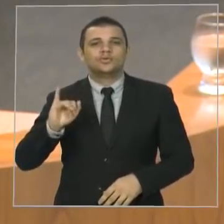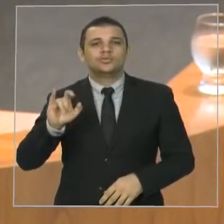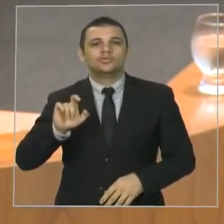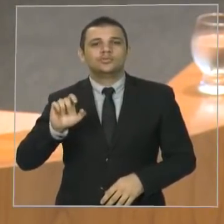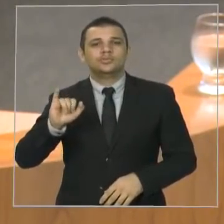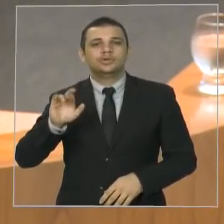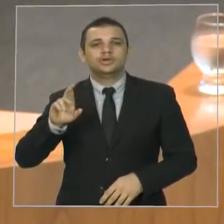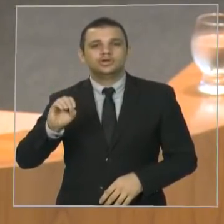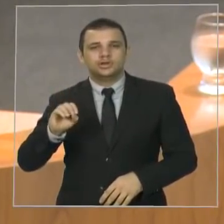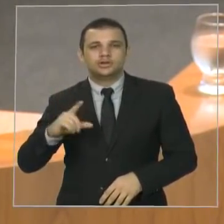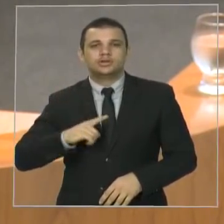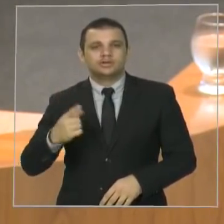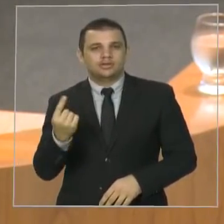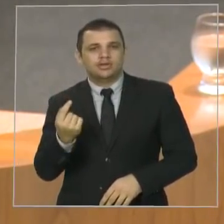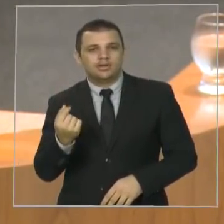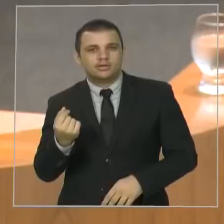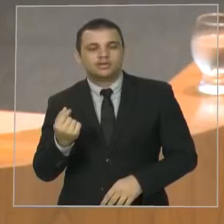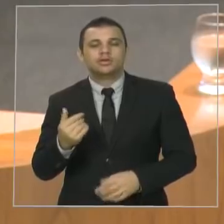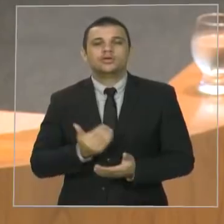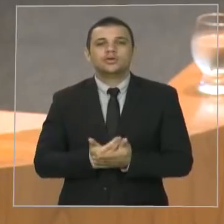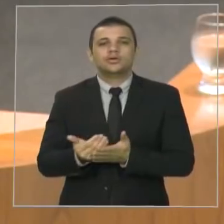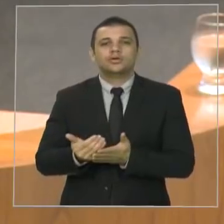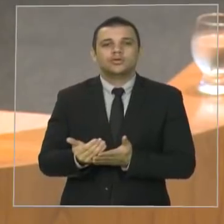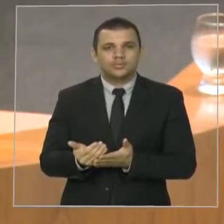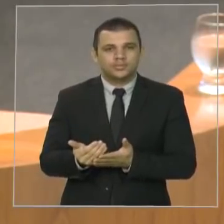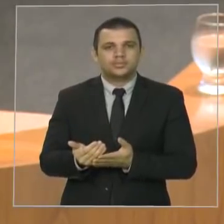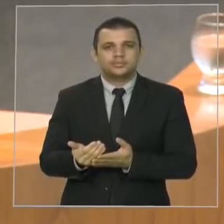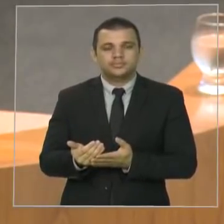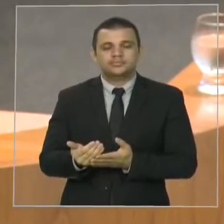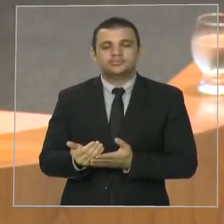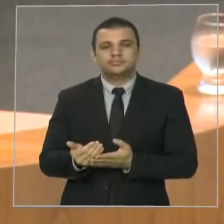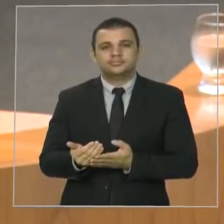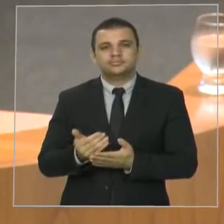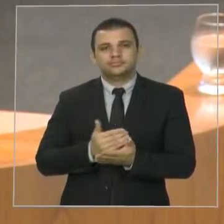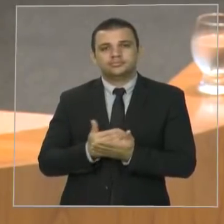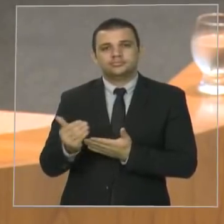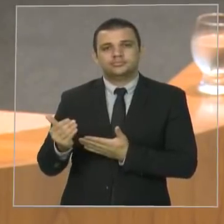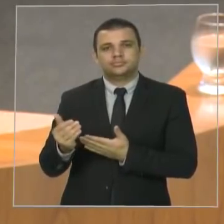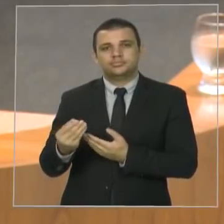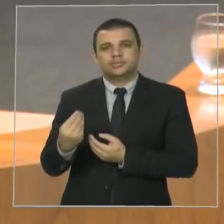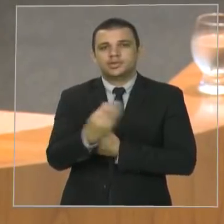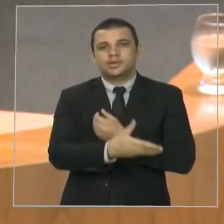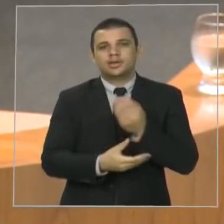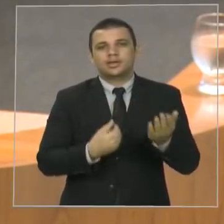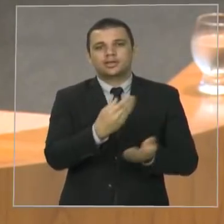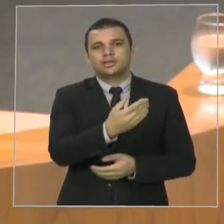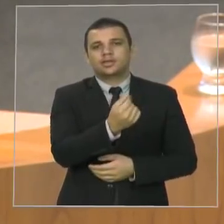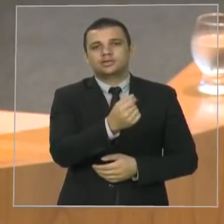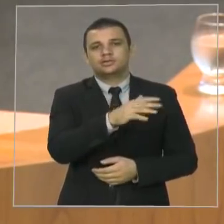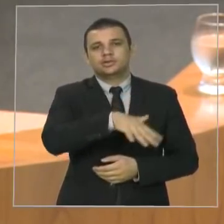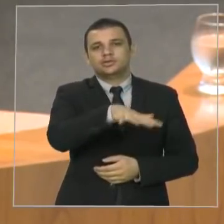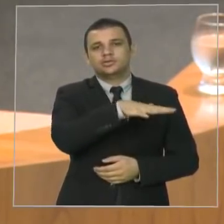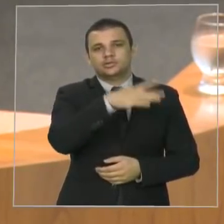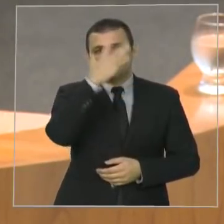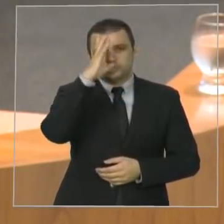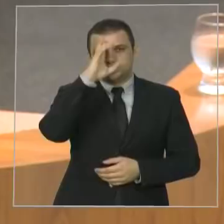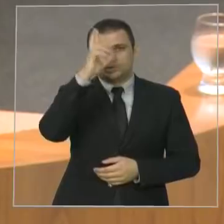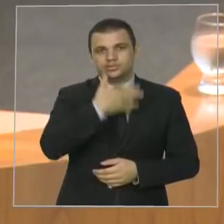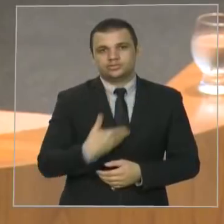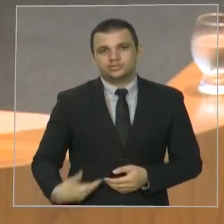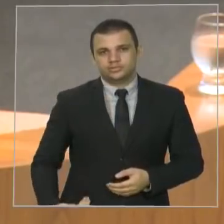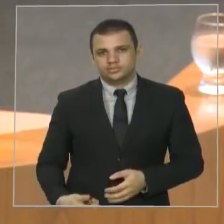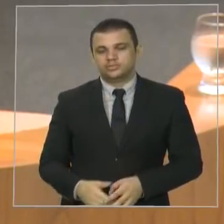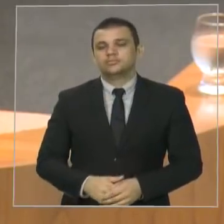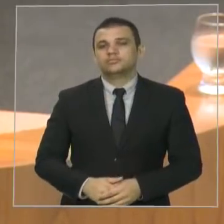o regime feudal dos traficantes de drogas, que retribuíram a gentileza, popularizando a cocaína